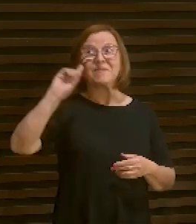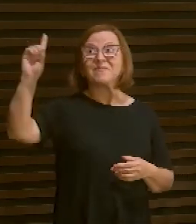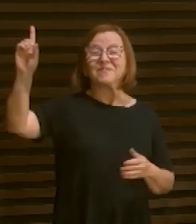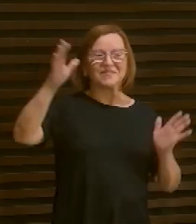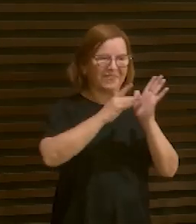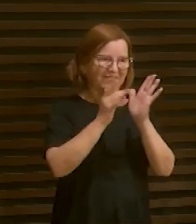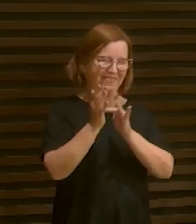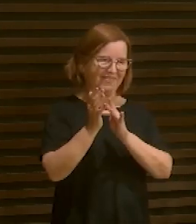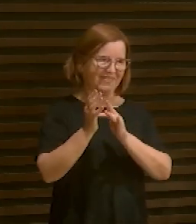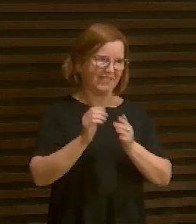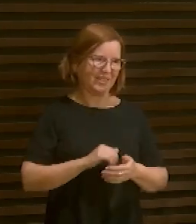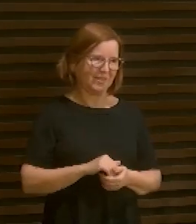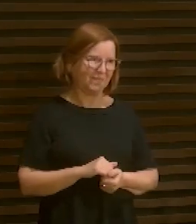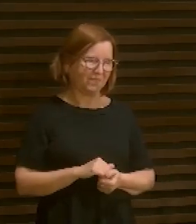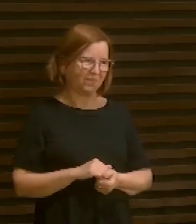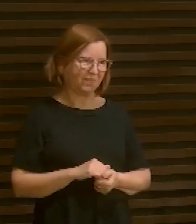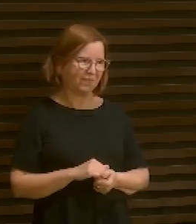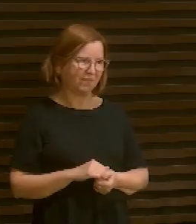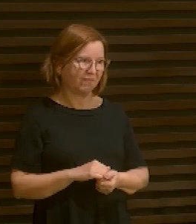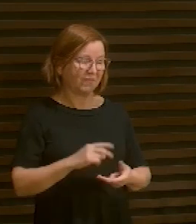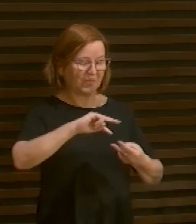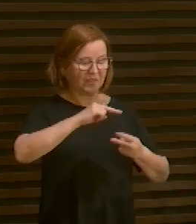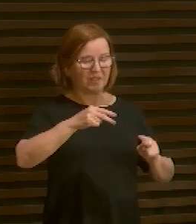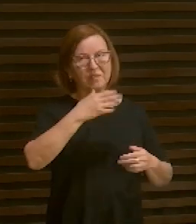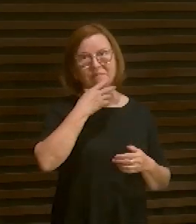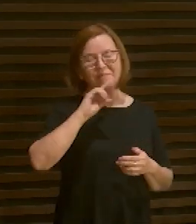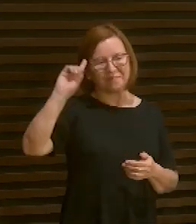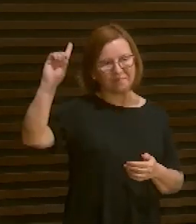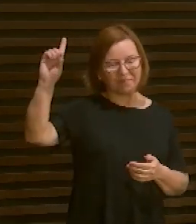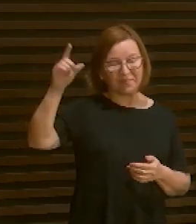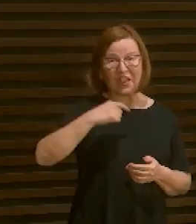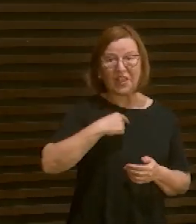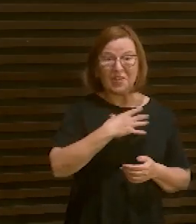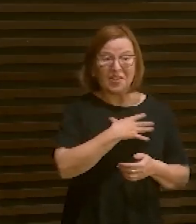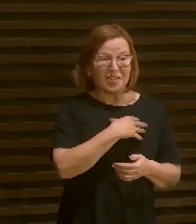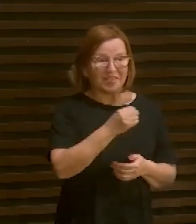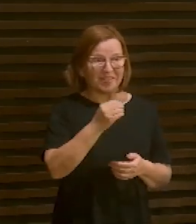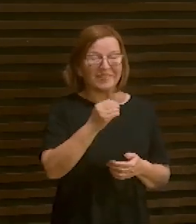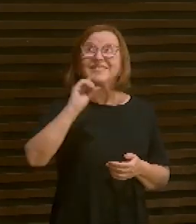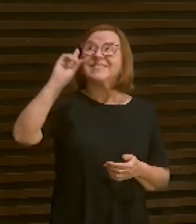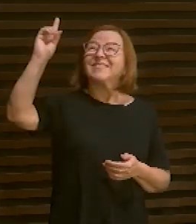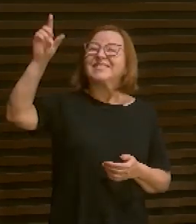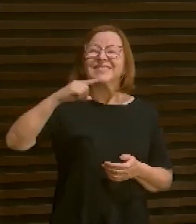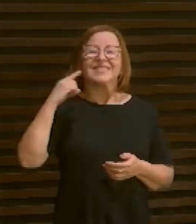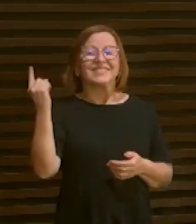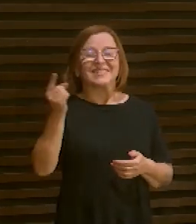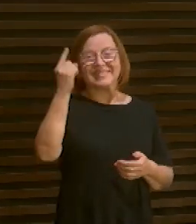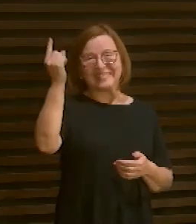A genética do pai. Eu sou Filho do Deus Altíssimo.